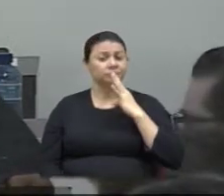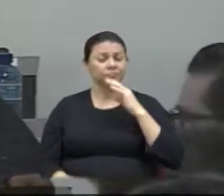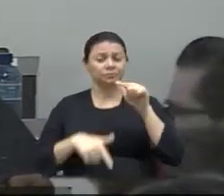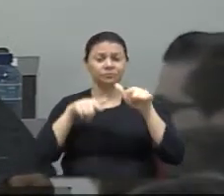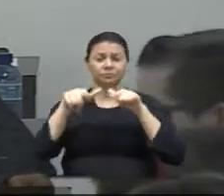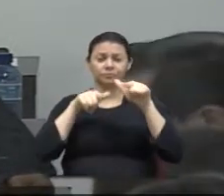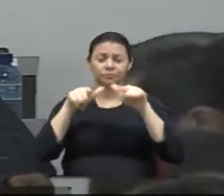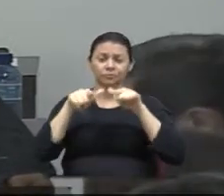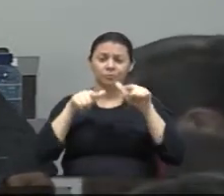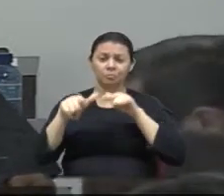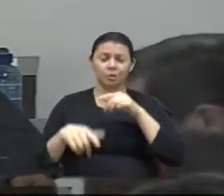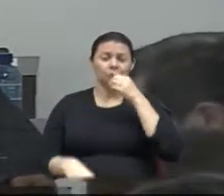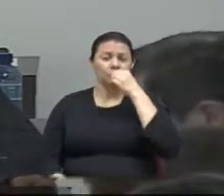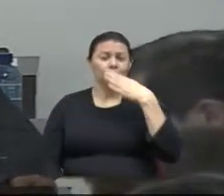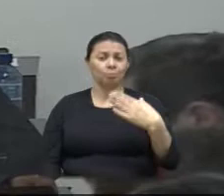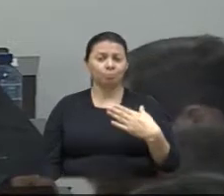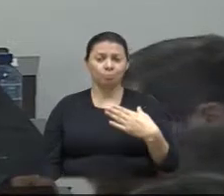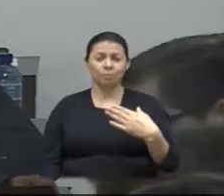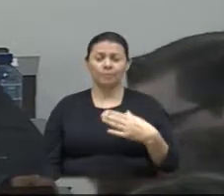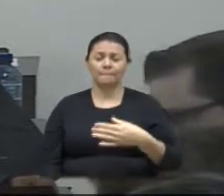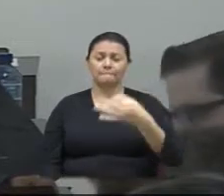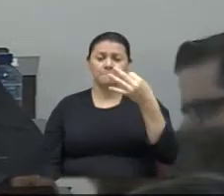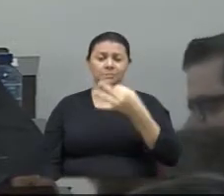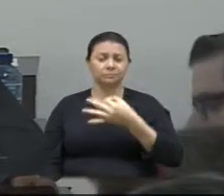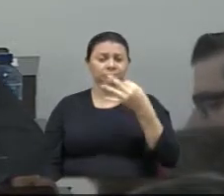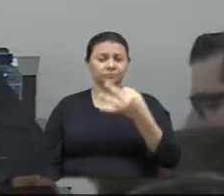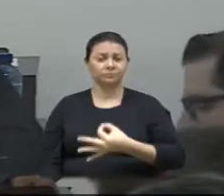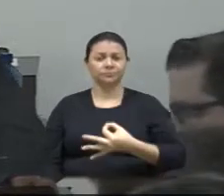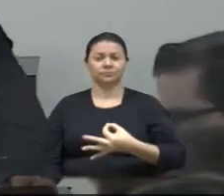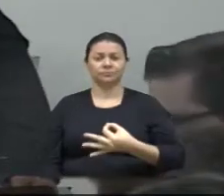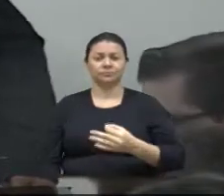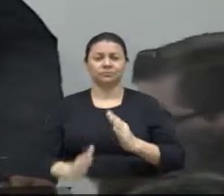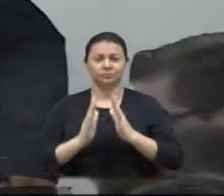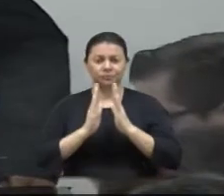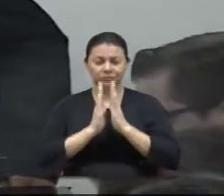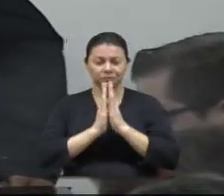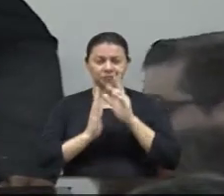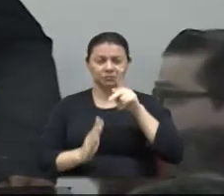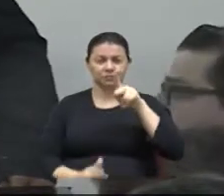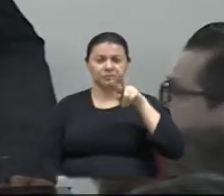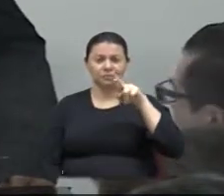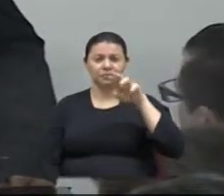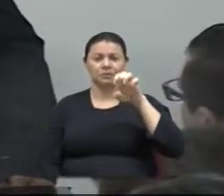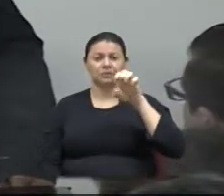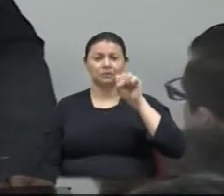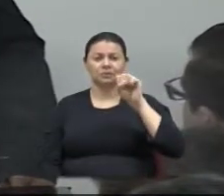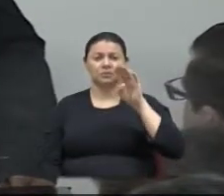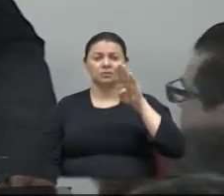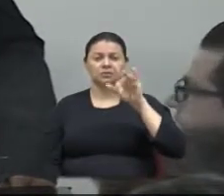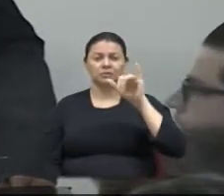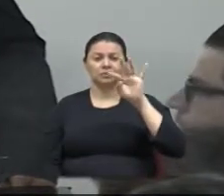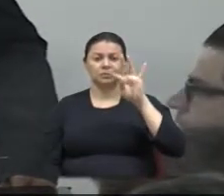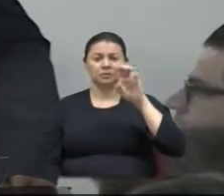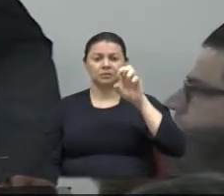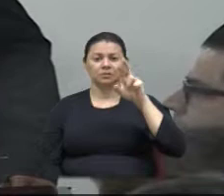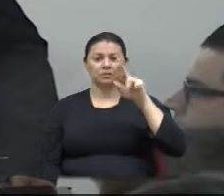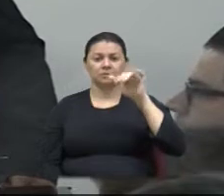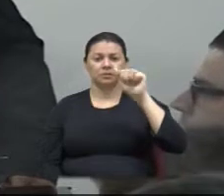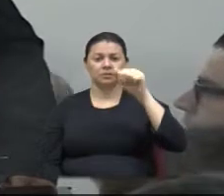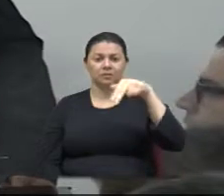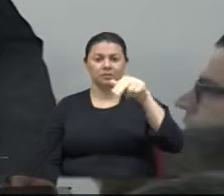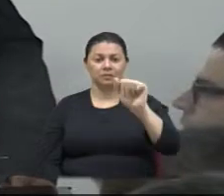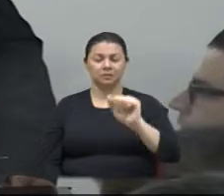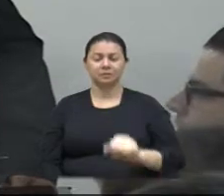pastor jonas que a pessoa também digna de elogio especial estudamos juntos